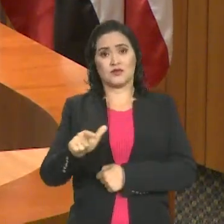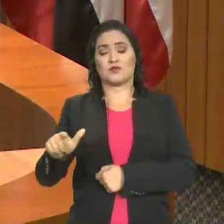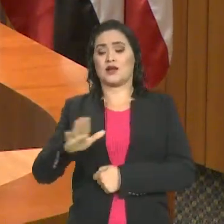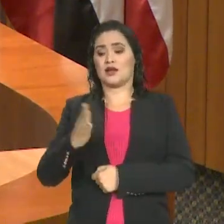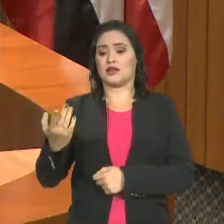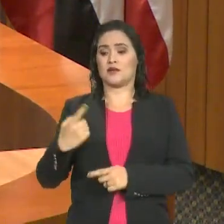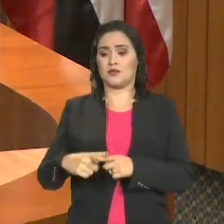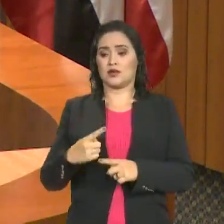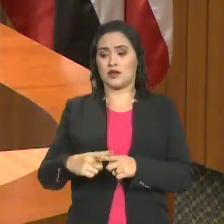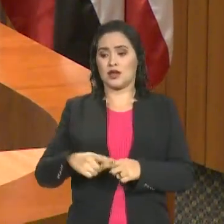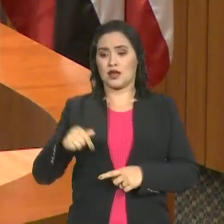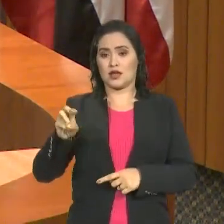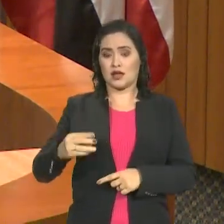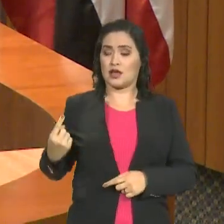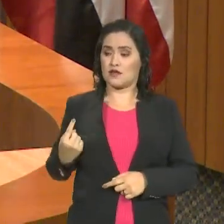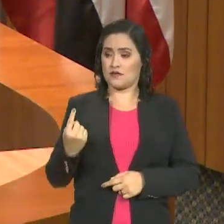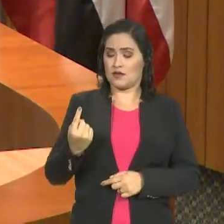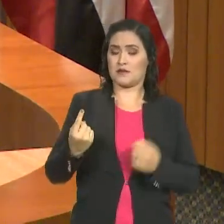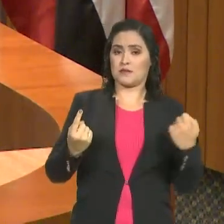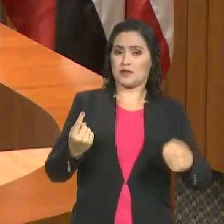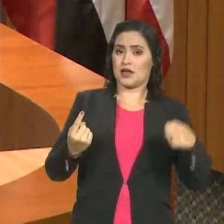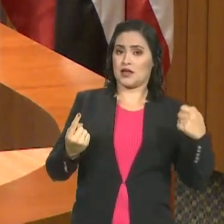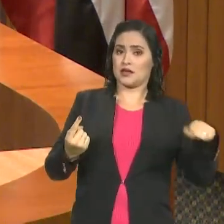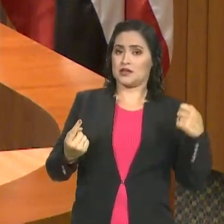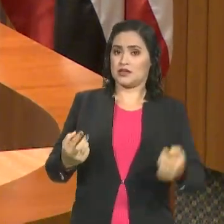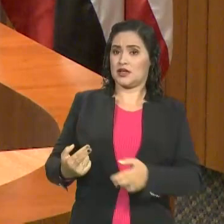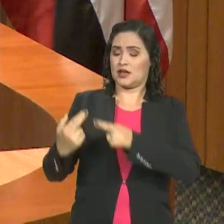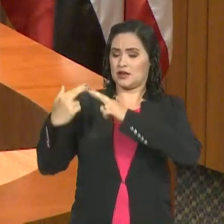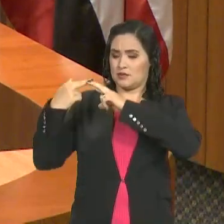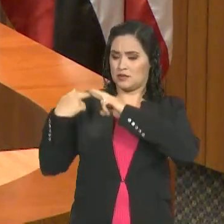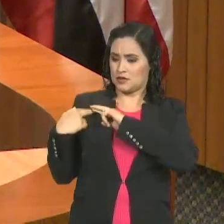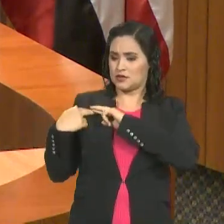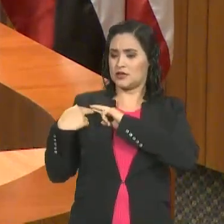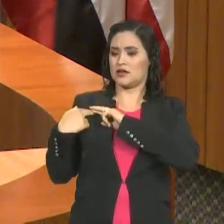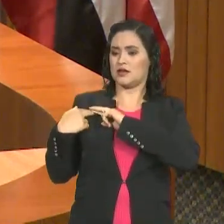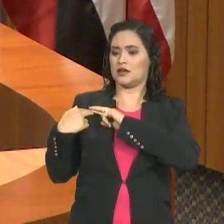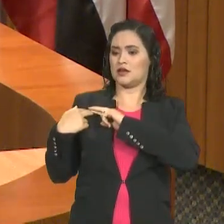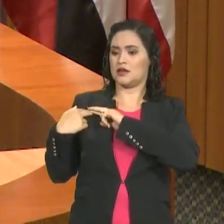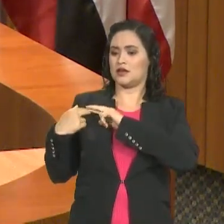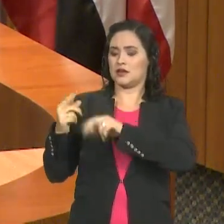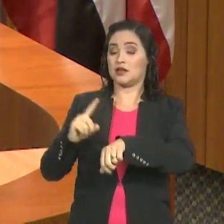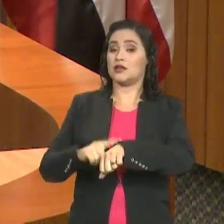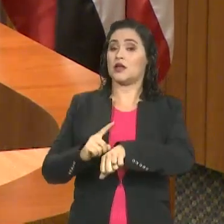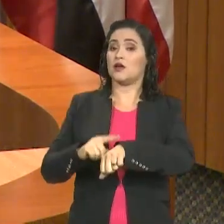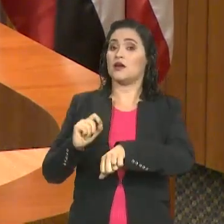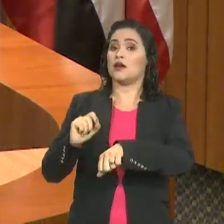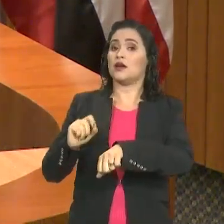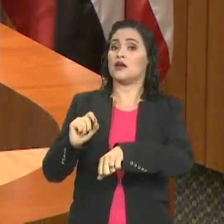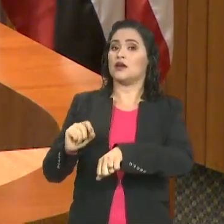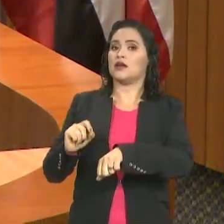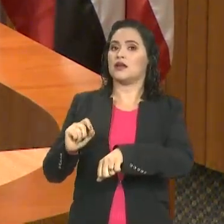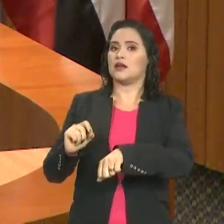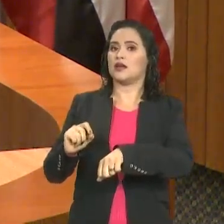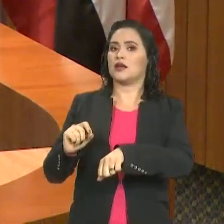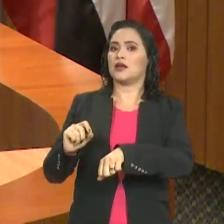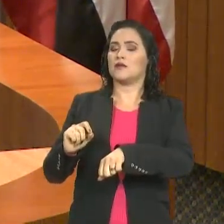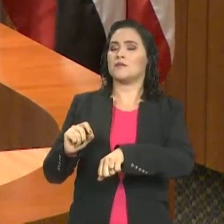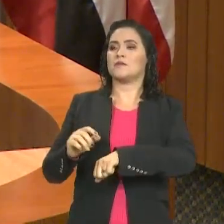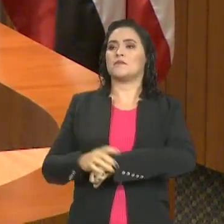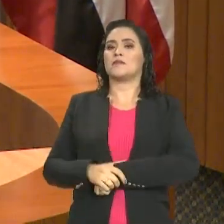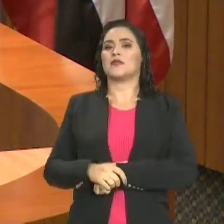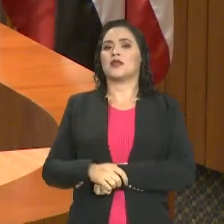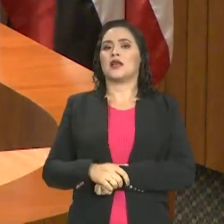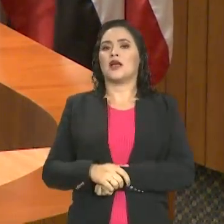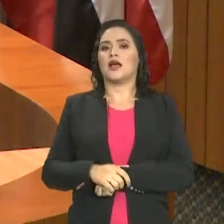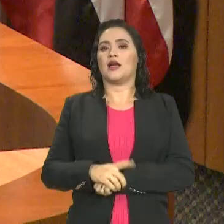aqui precisa ter responsabilidade para quando, no momento que estiver do outro lado, poder também ser cobrado e